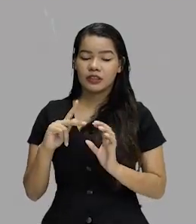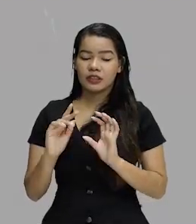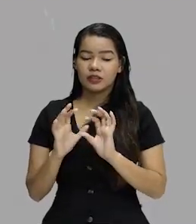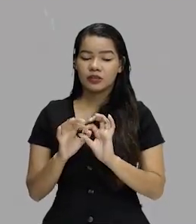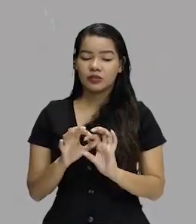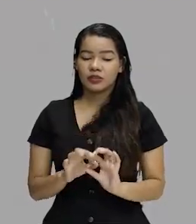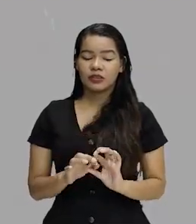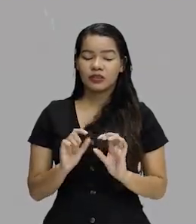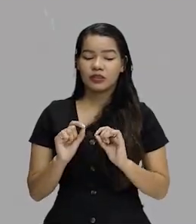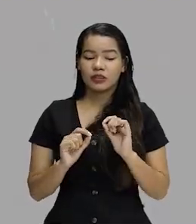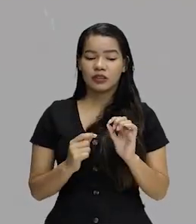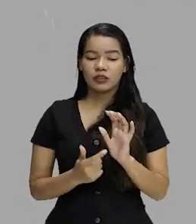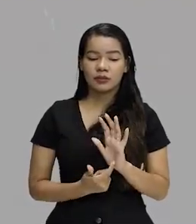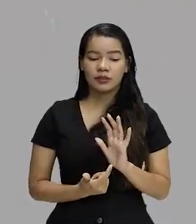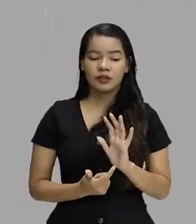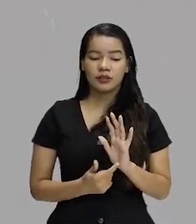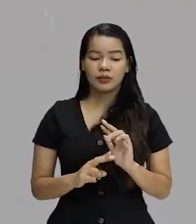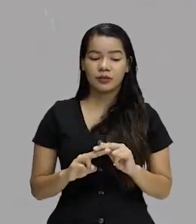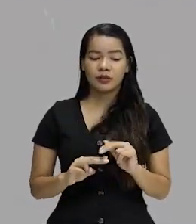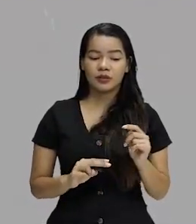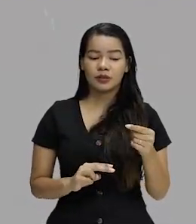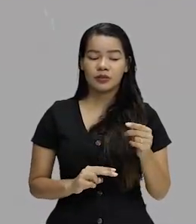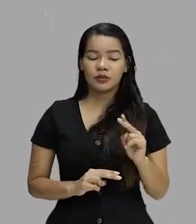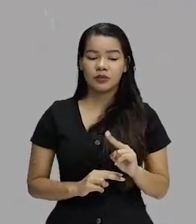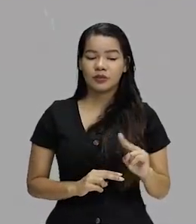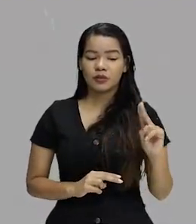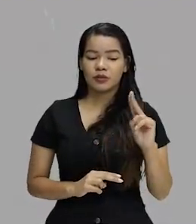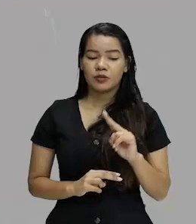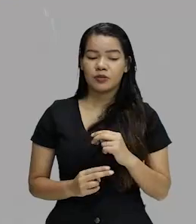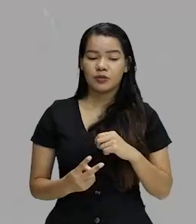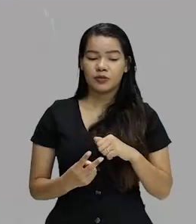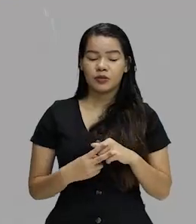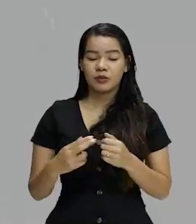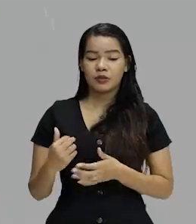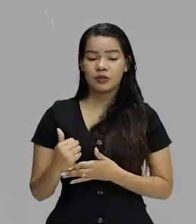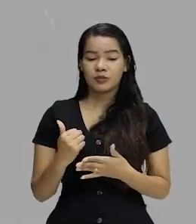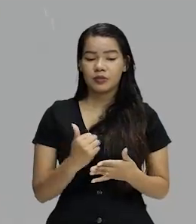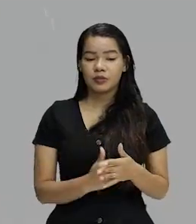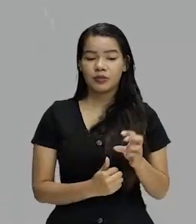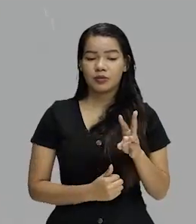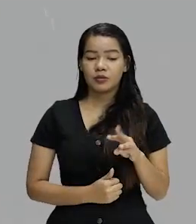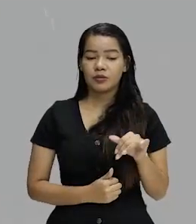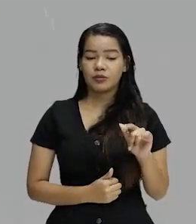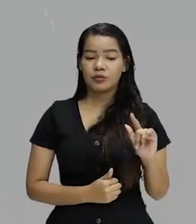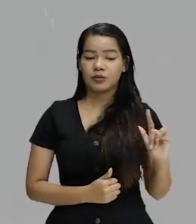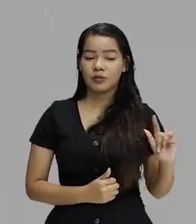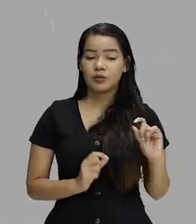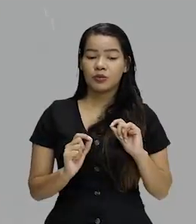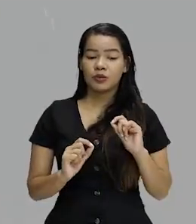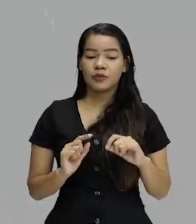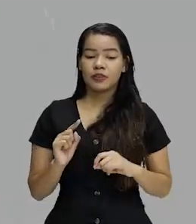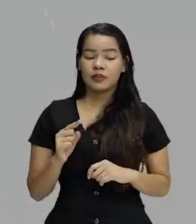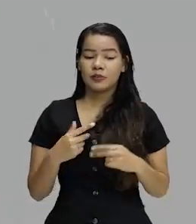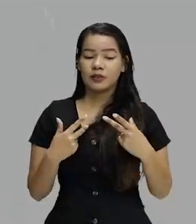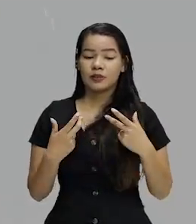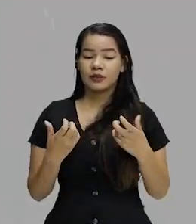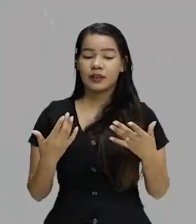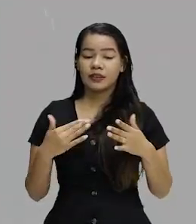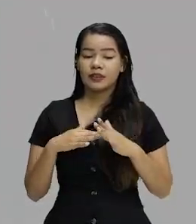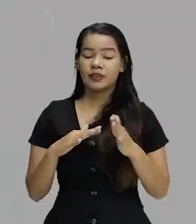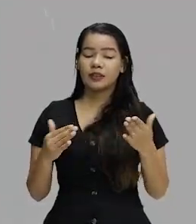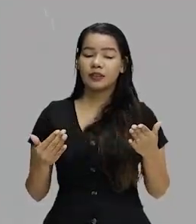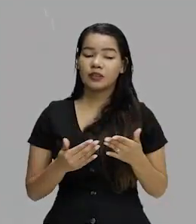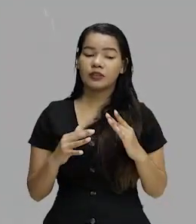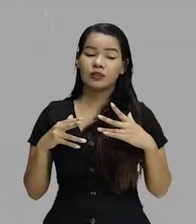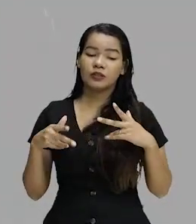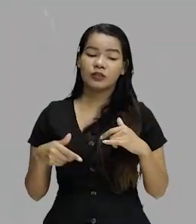sendo apresentado. Então, por isso que se usou o verbo auxiliar o will. O que vocês devem ter percebido até agora em todos os exemplos que eu dei para